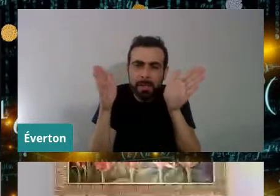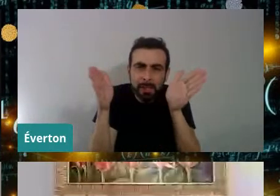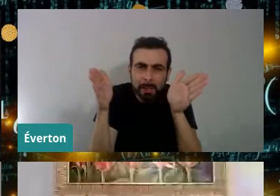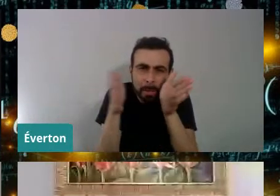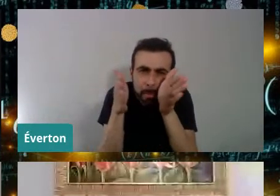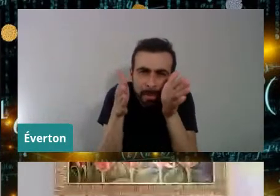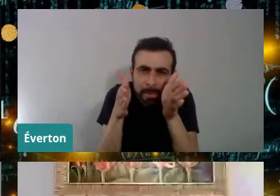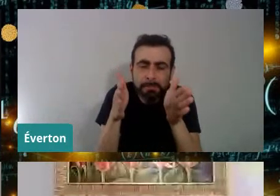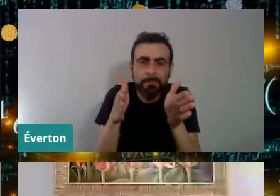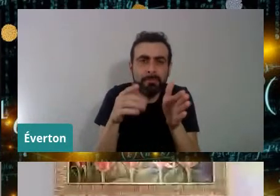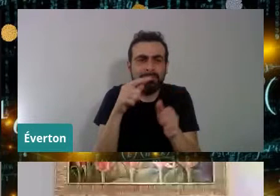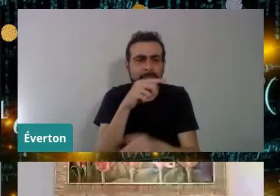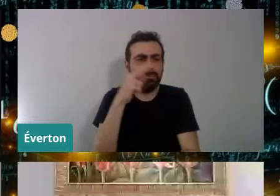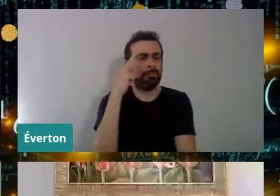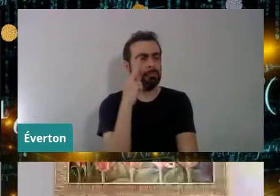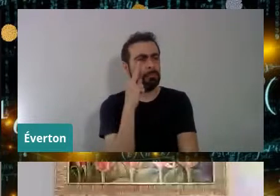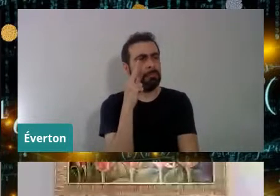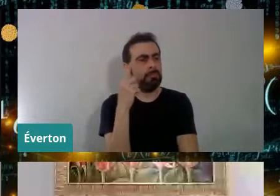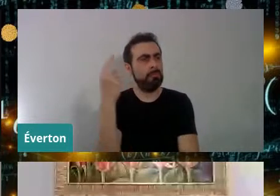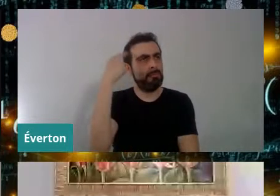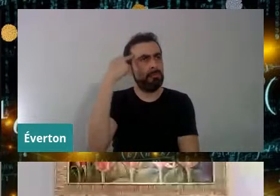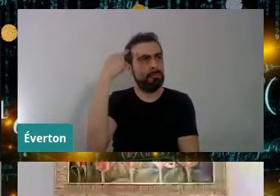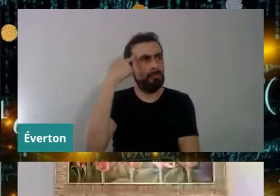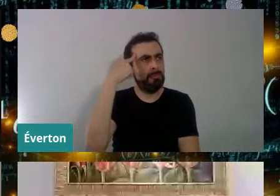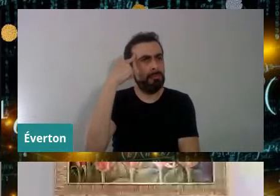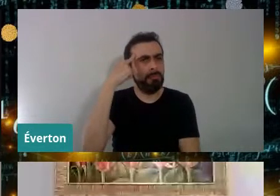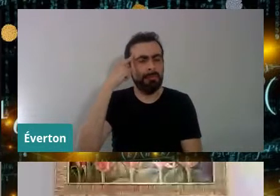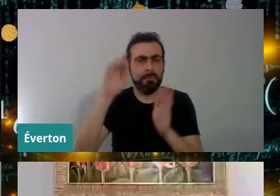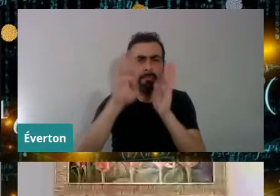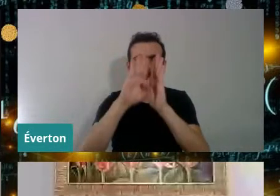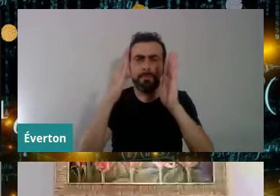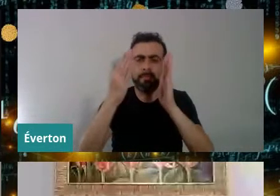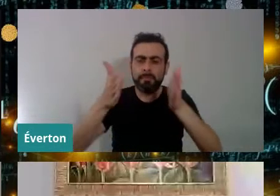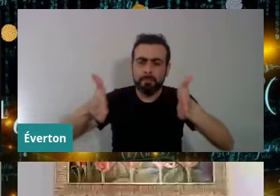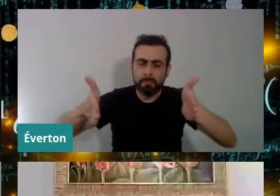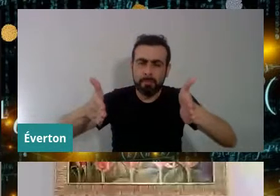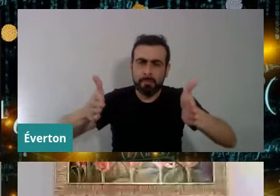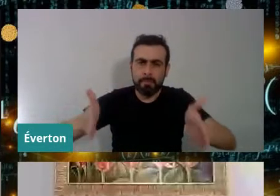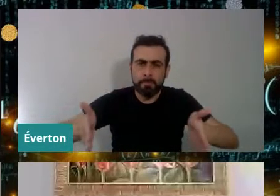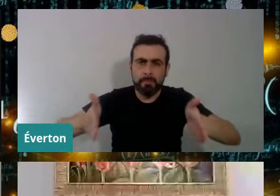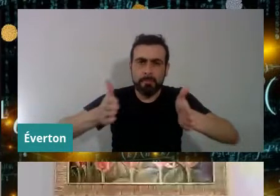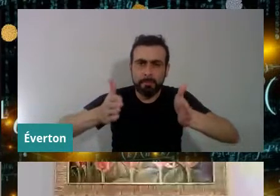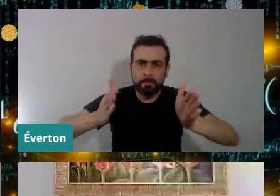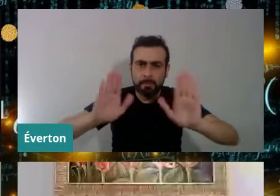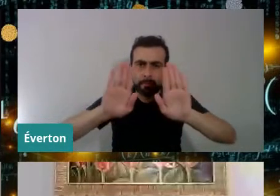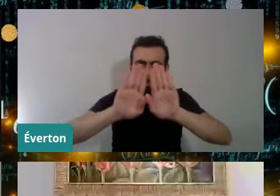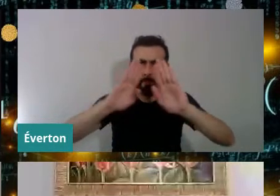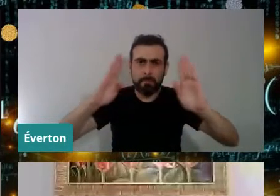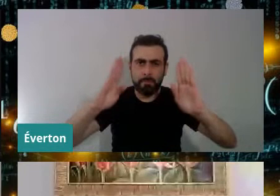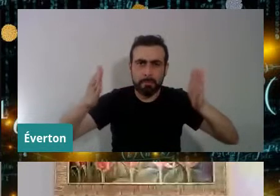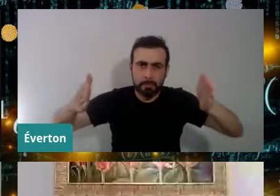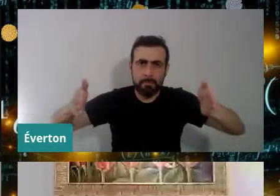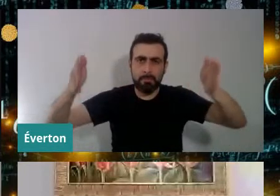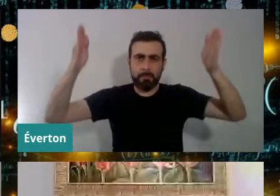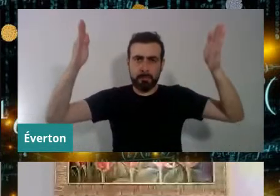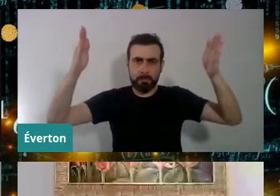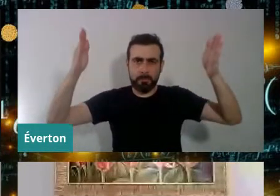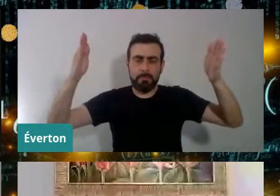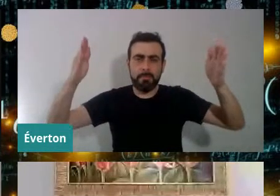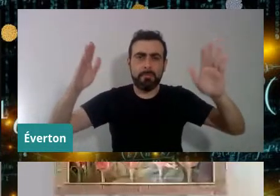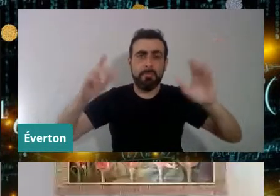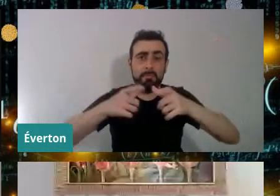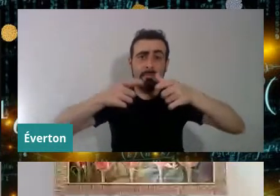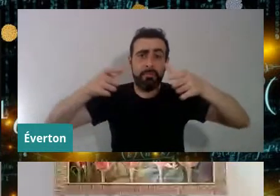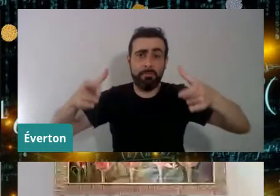Eu pensava que precisava ter uma entrada maior para a faculdade. E daí, então, eu pensei... Mais imponente, né, Zé?